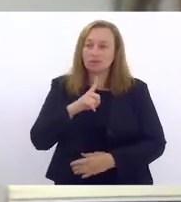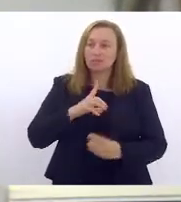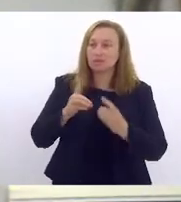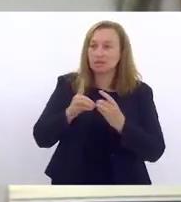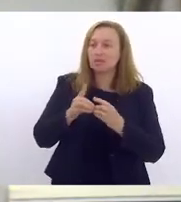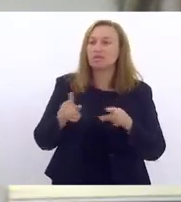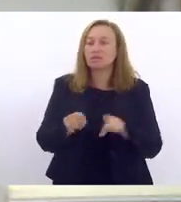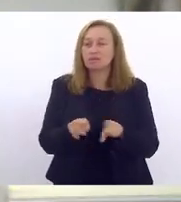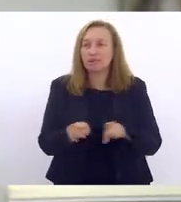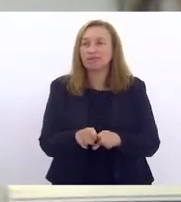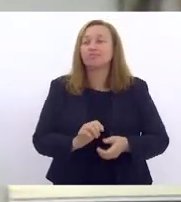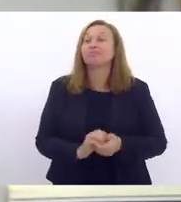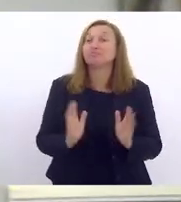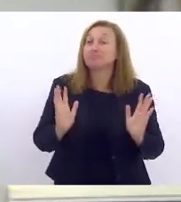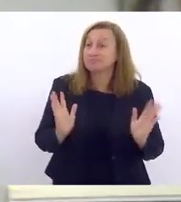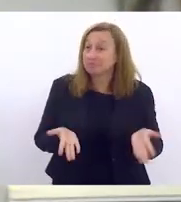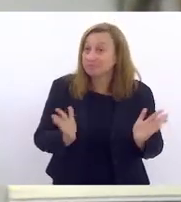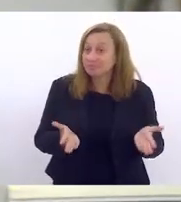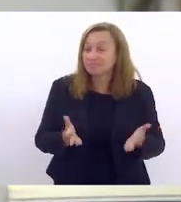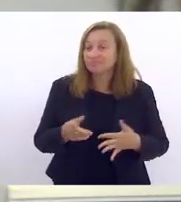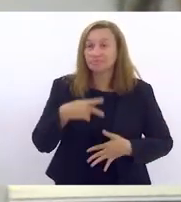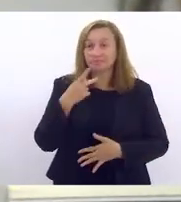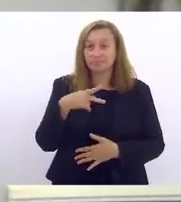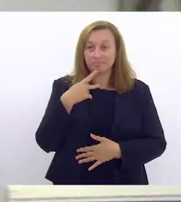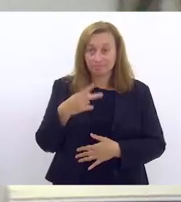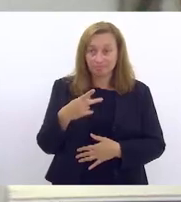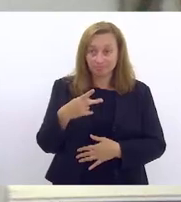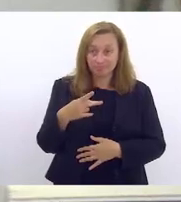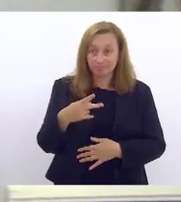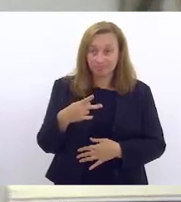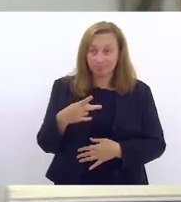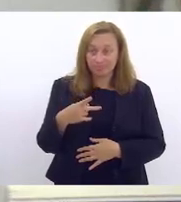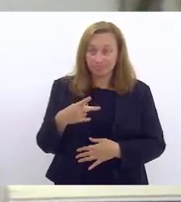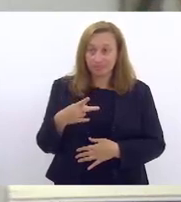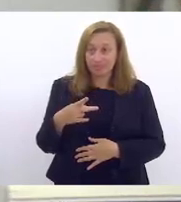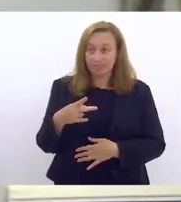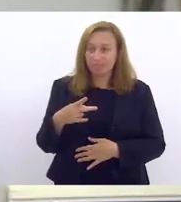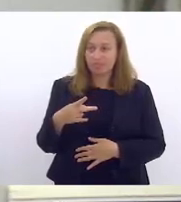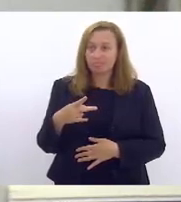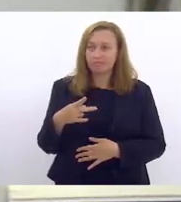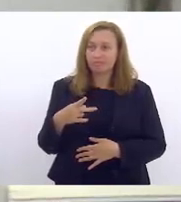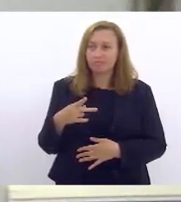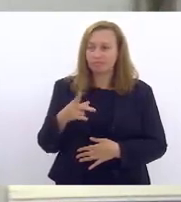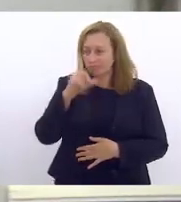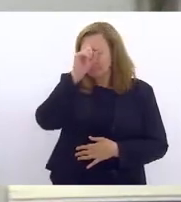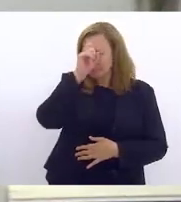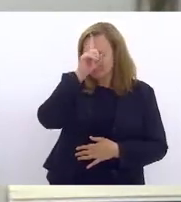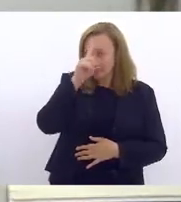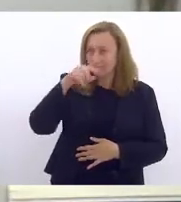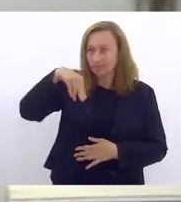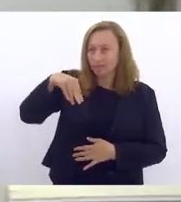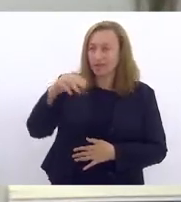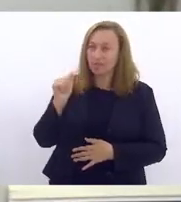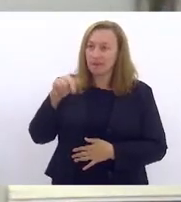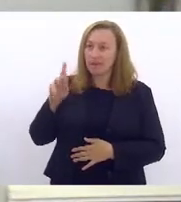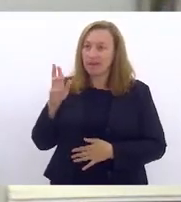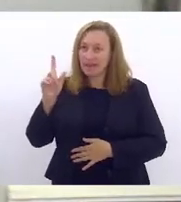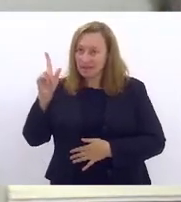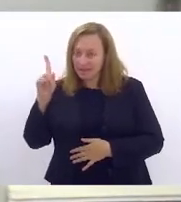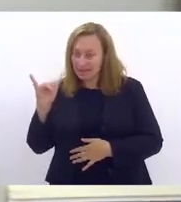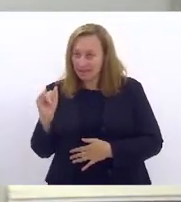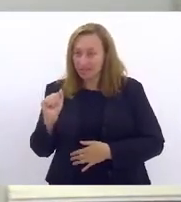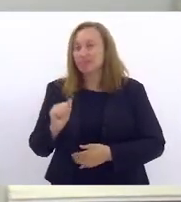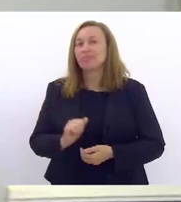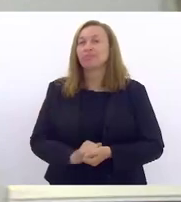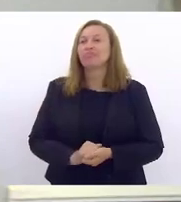Holanda. Agora eu vou falar da Maternidade Maria Amélia, da Amelinha. Tá? Vou falar da